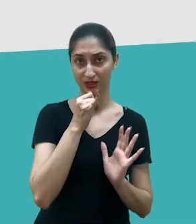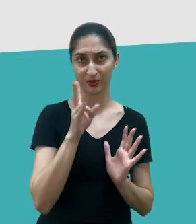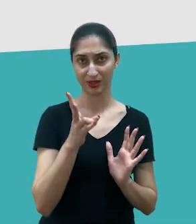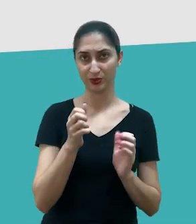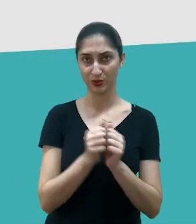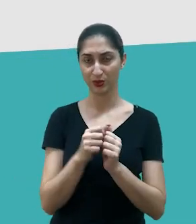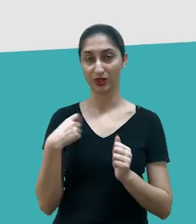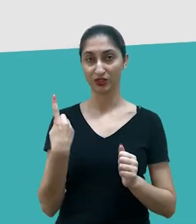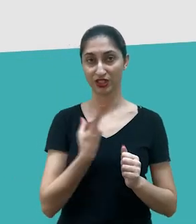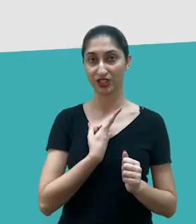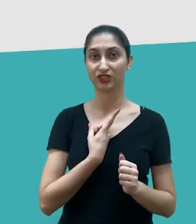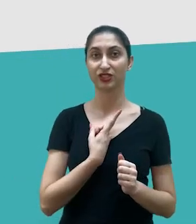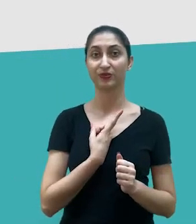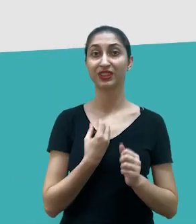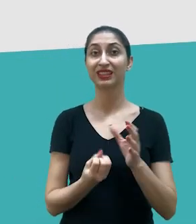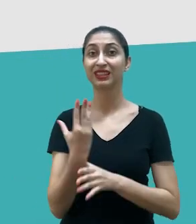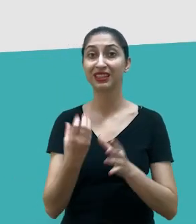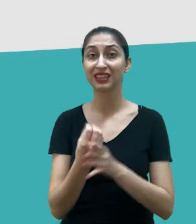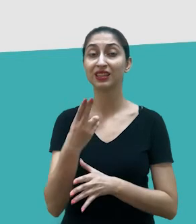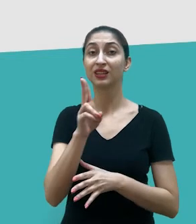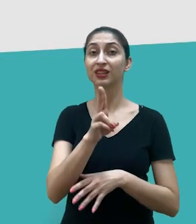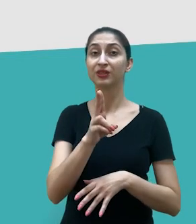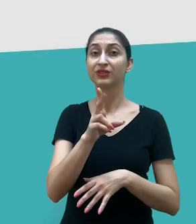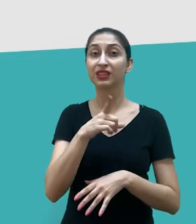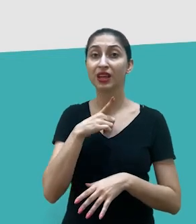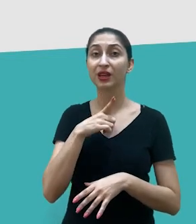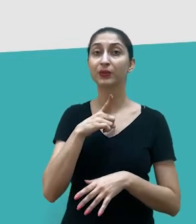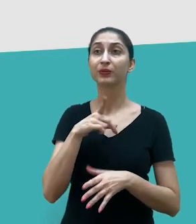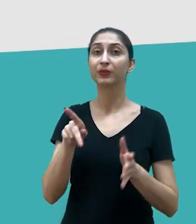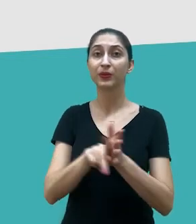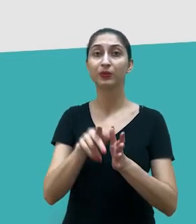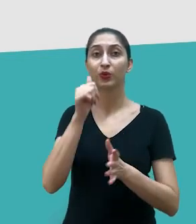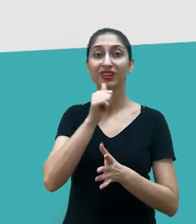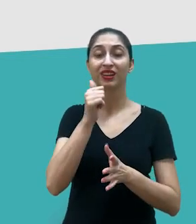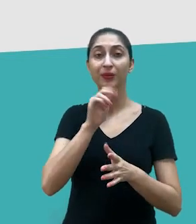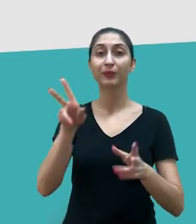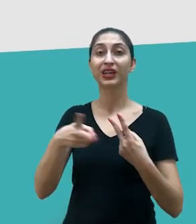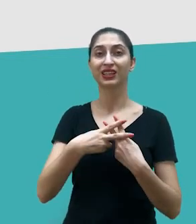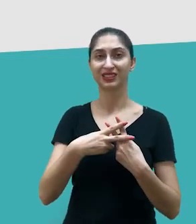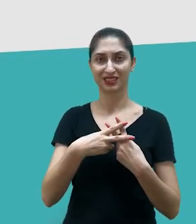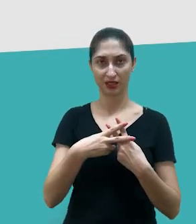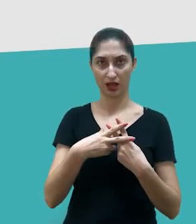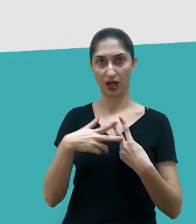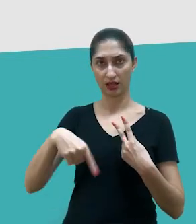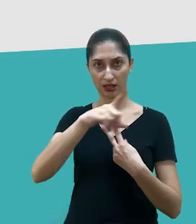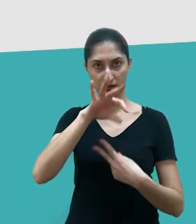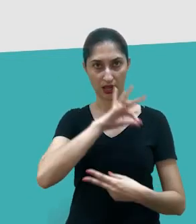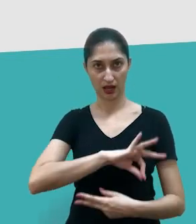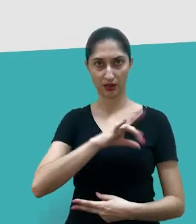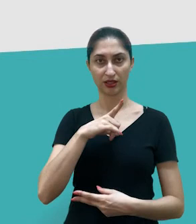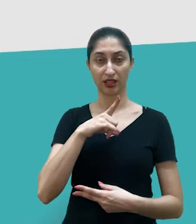coletivo, produz com mulheres em situação de cárcere. E à medida em que elas trabalham, elas ganham um salário e